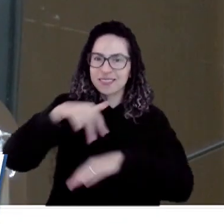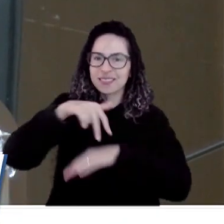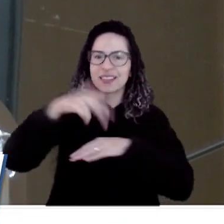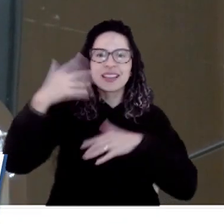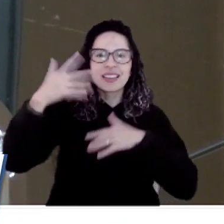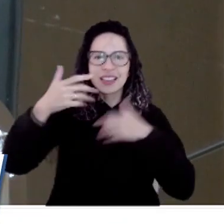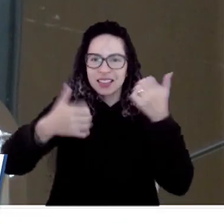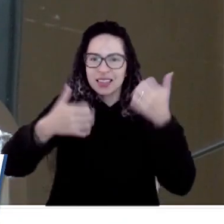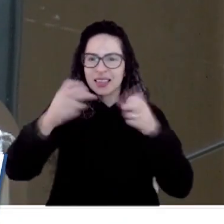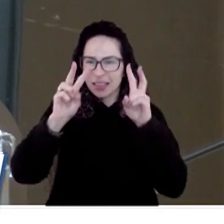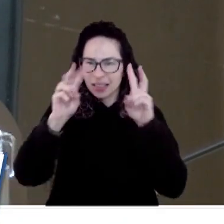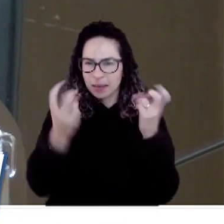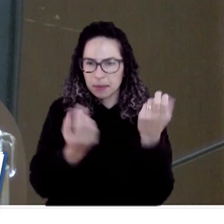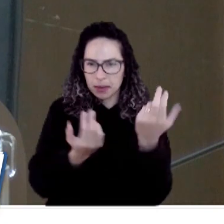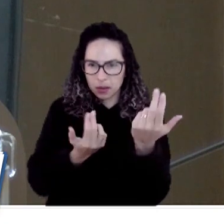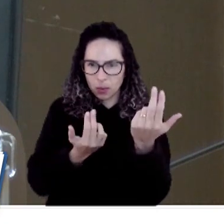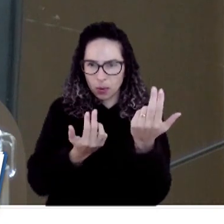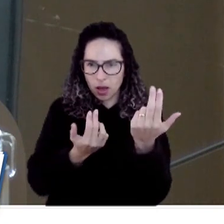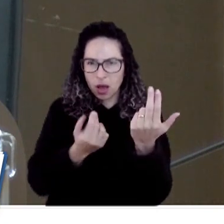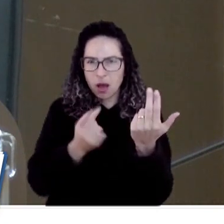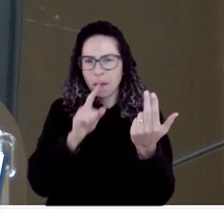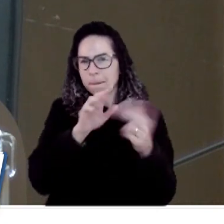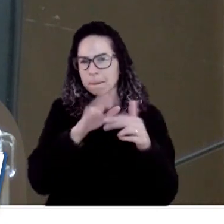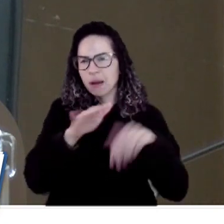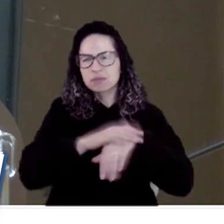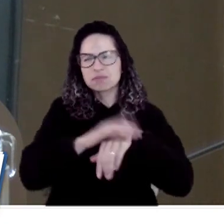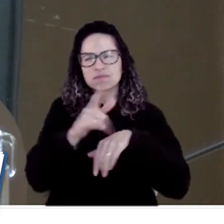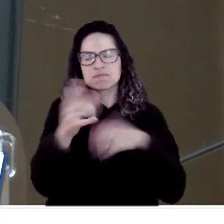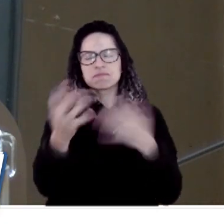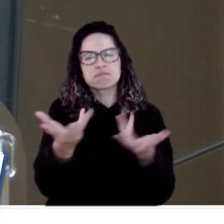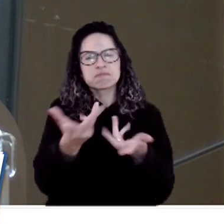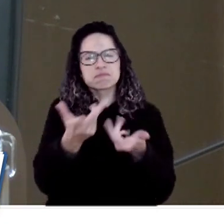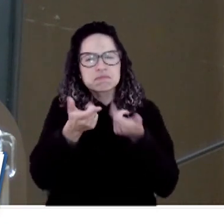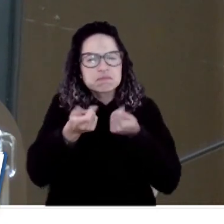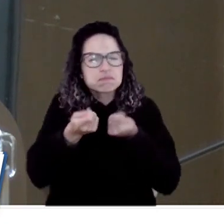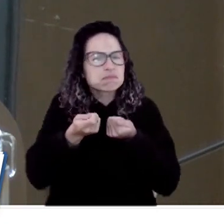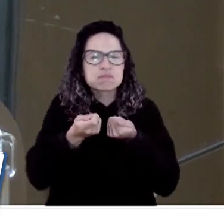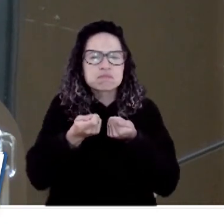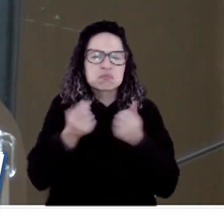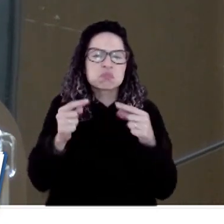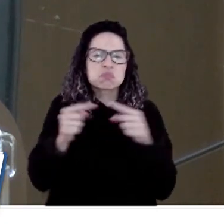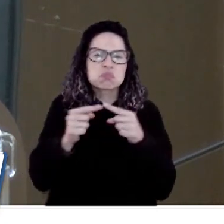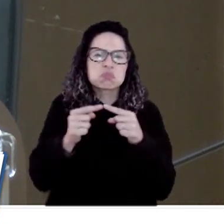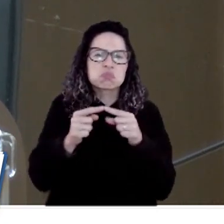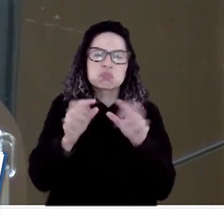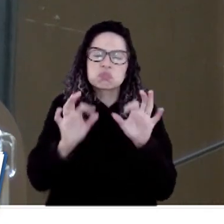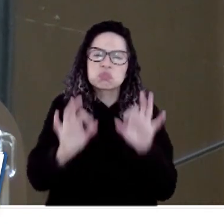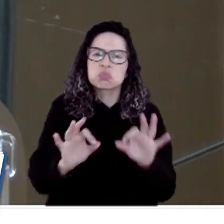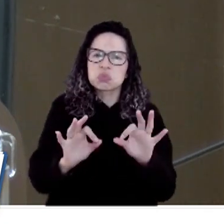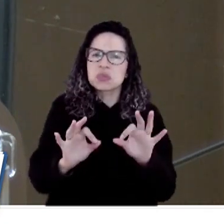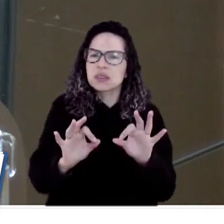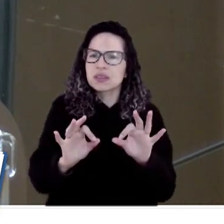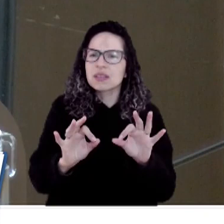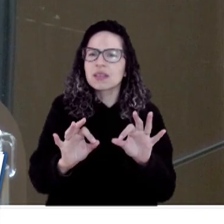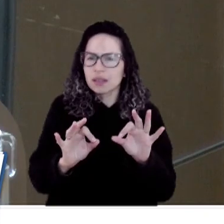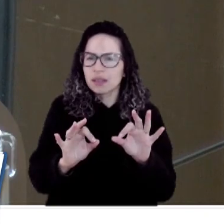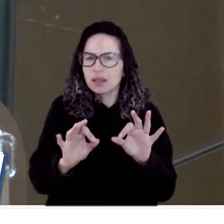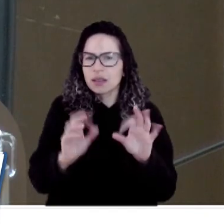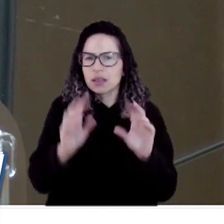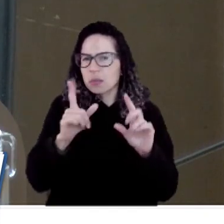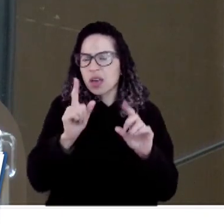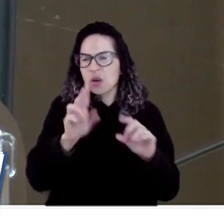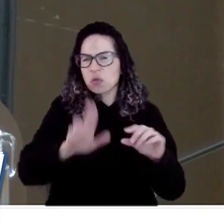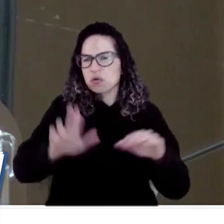também desse assunto, mas a tua fala foi tão coerente e tão eficaz aí que eu nem vou usar a